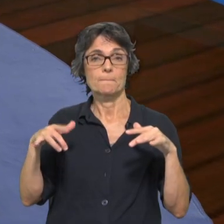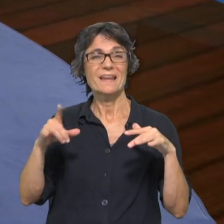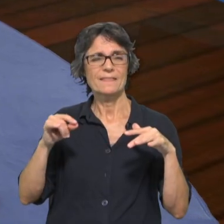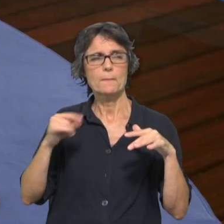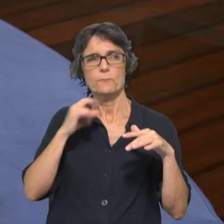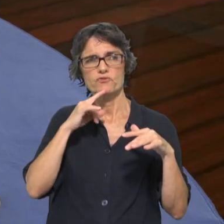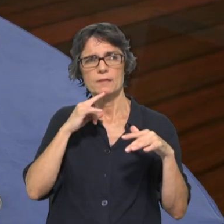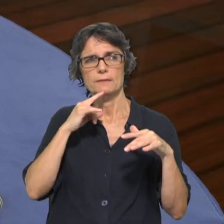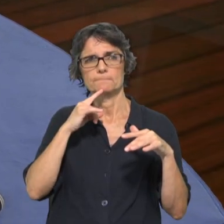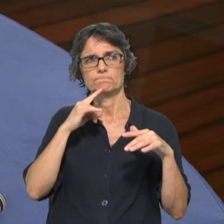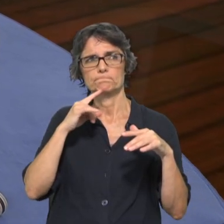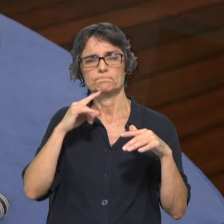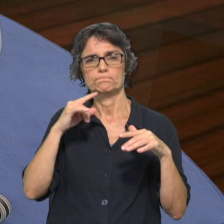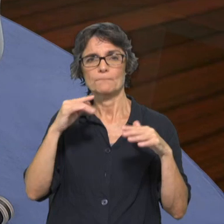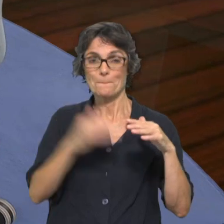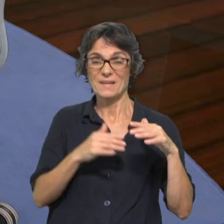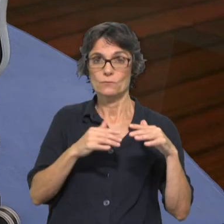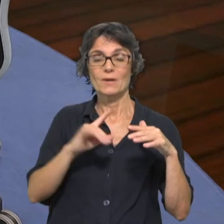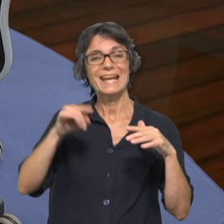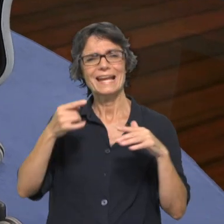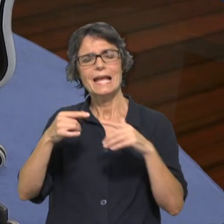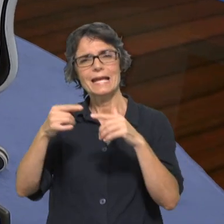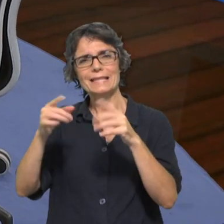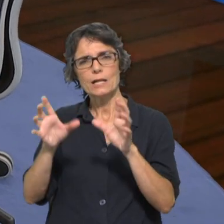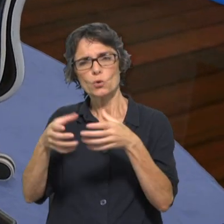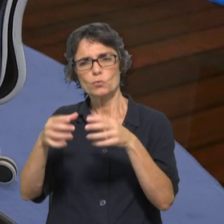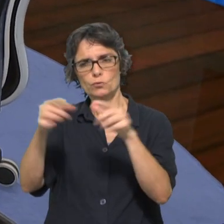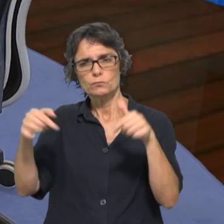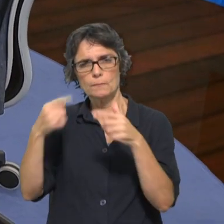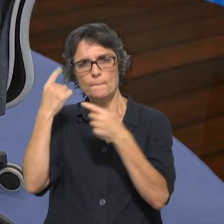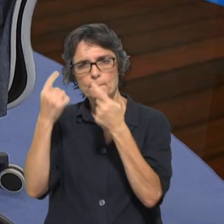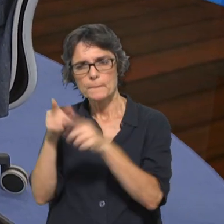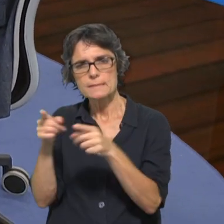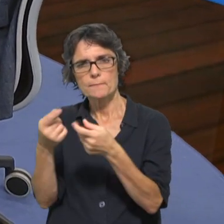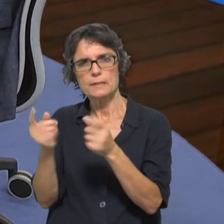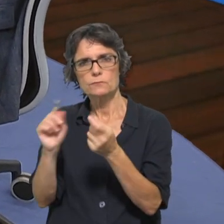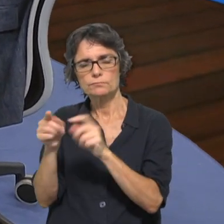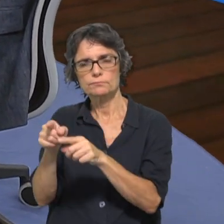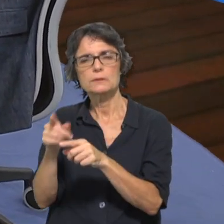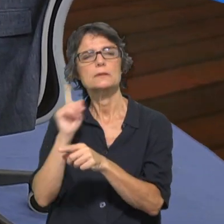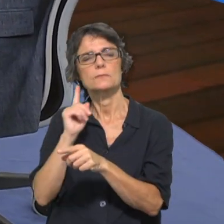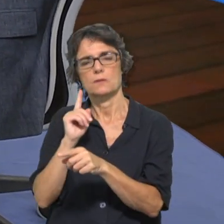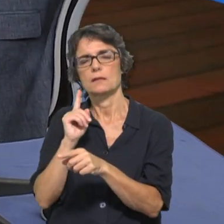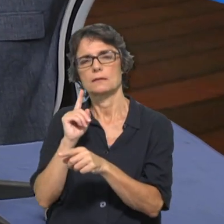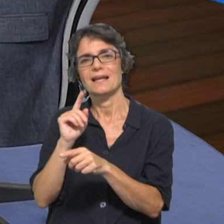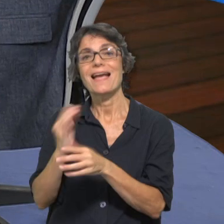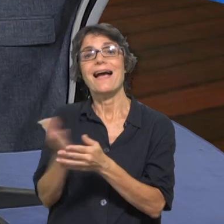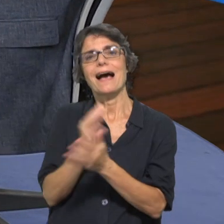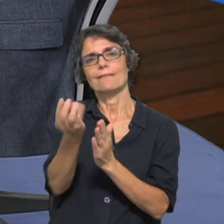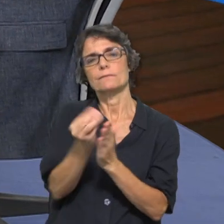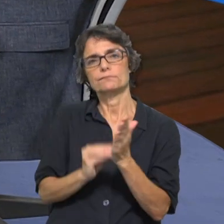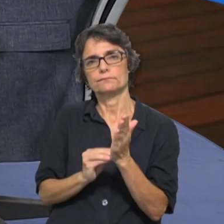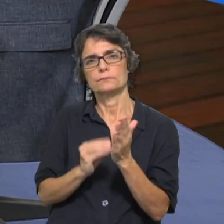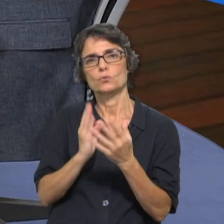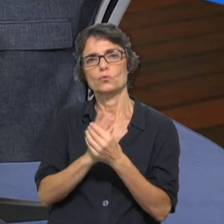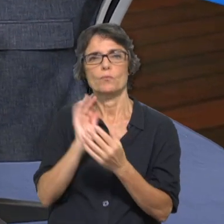reflexão pessoal, para oração e até um dia de retiro antes da redação do documento final. Portanto, o que o Papa quer